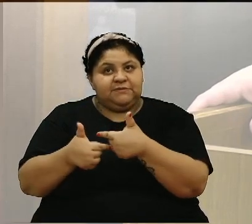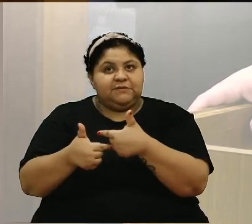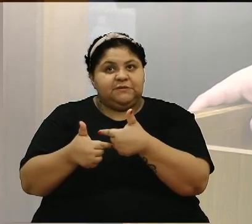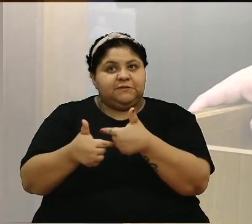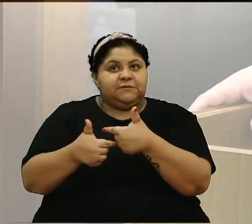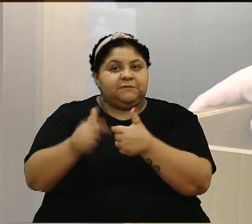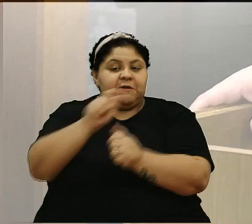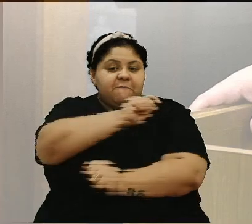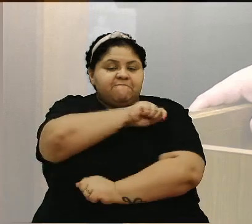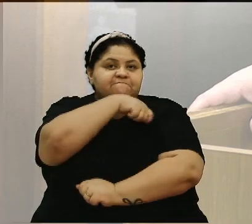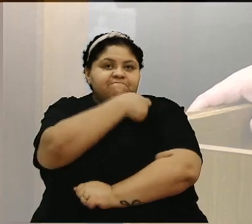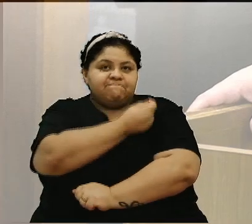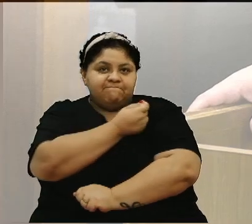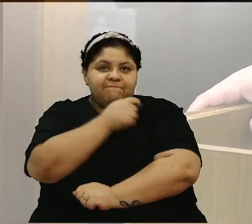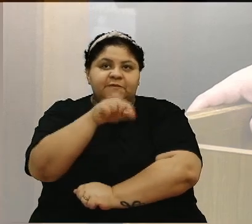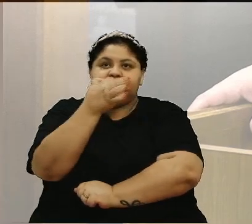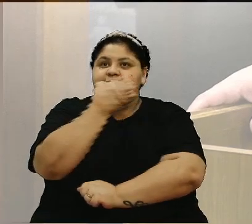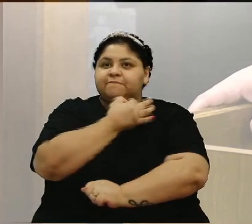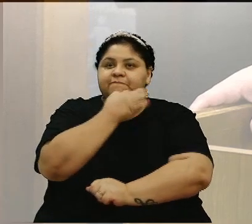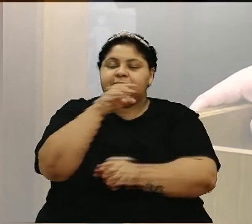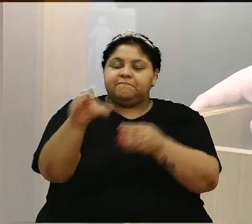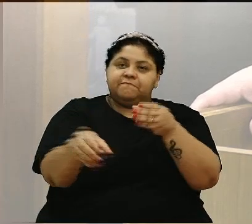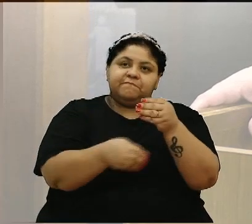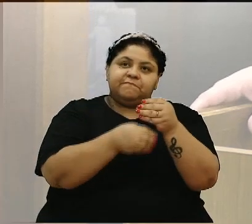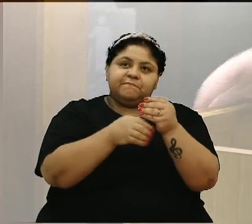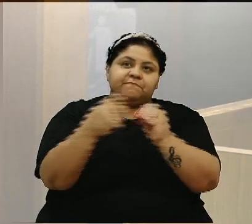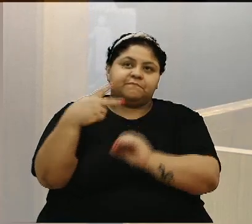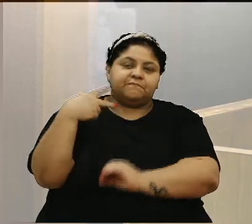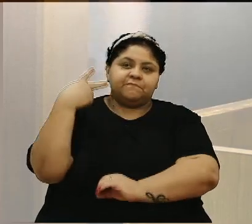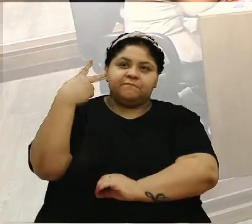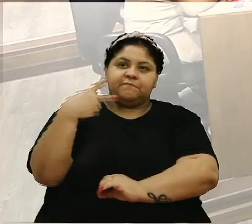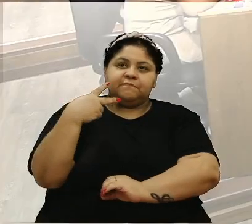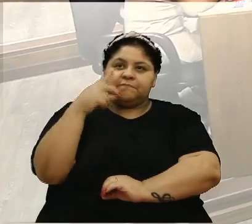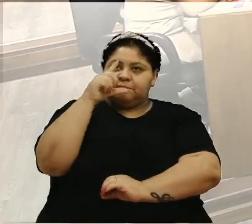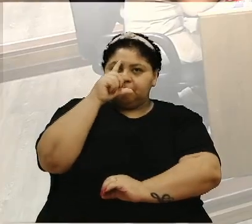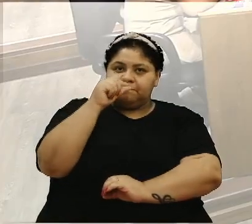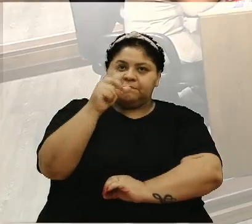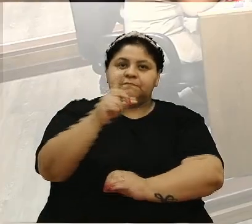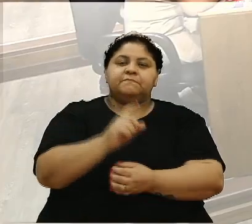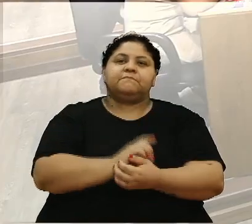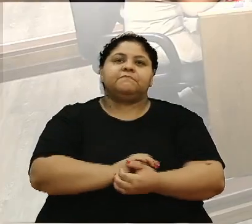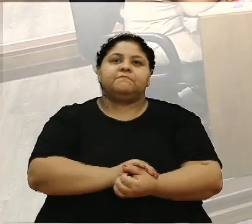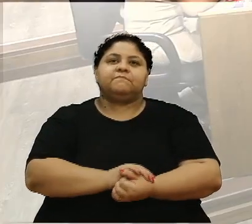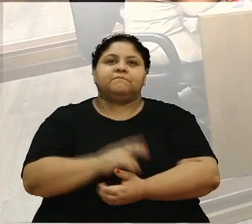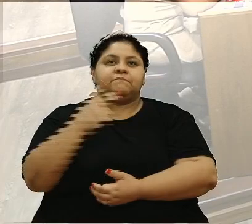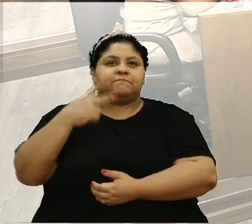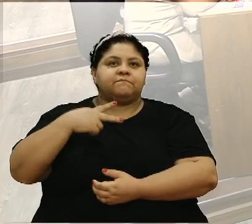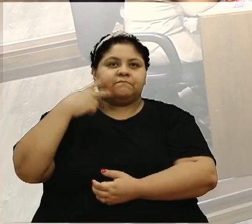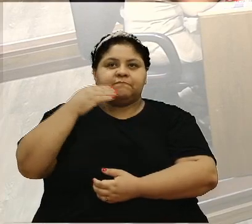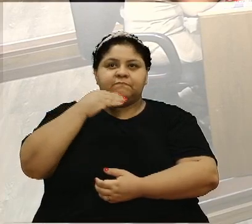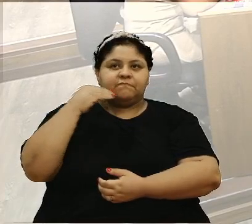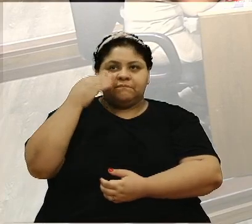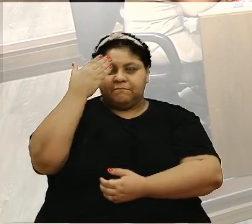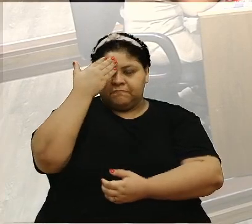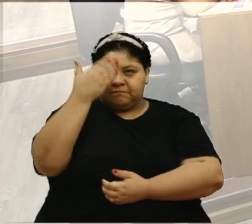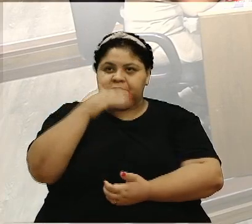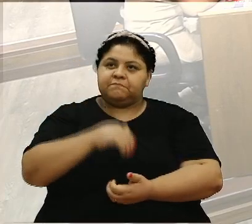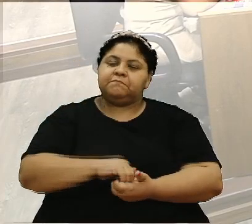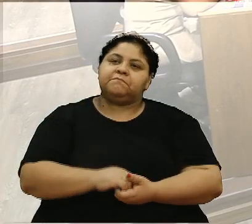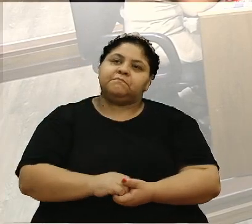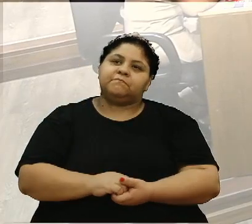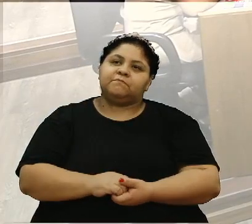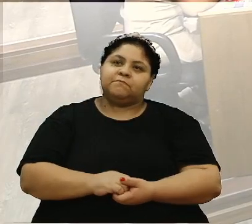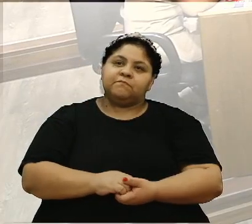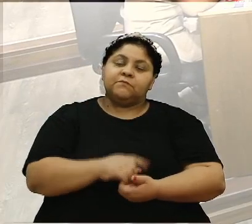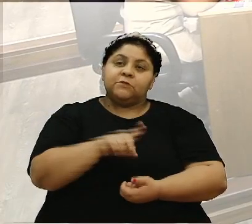policiamento de nosso município. Sua parte, vereador Fantinel. Vereador Bortola, obrigado pela parte. O